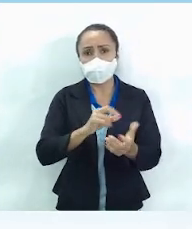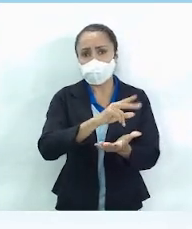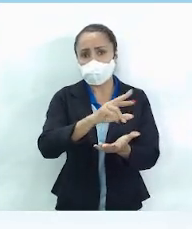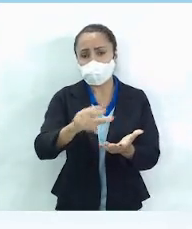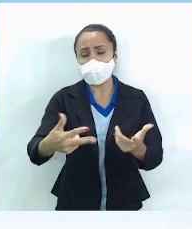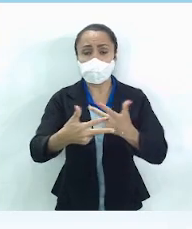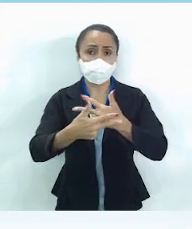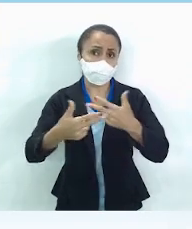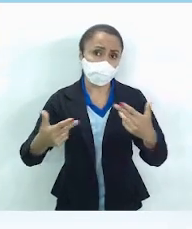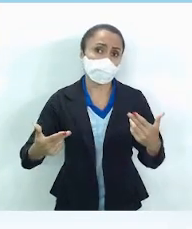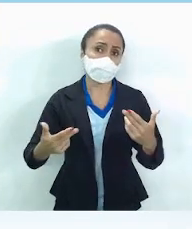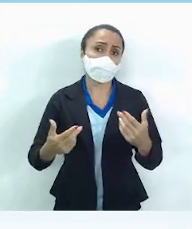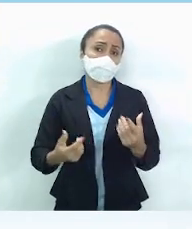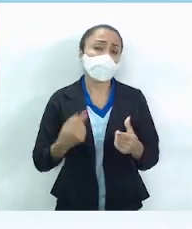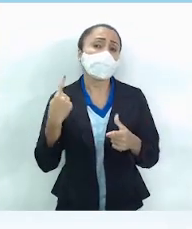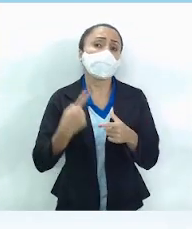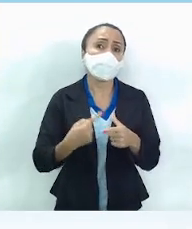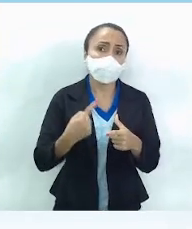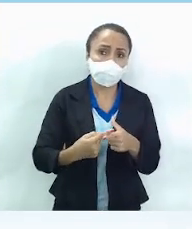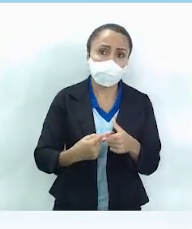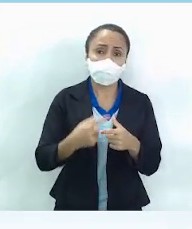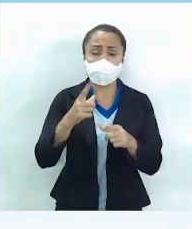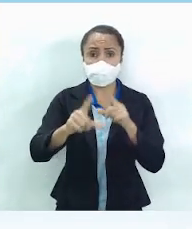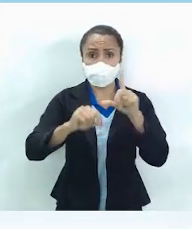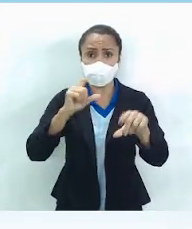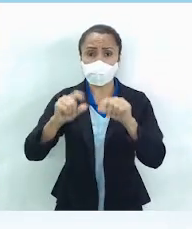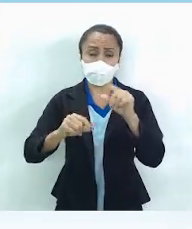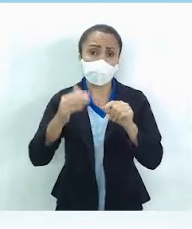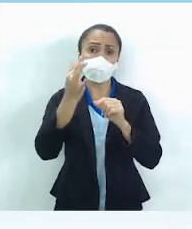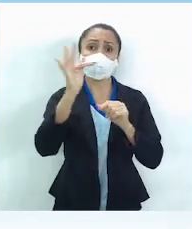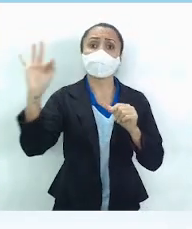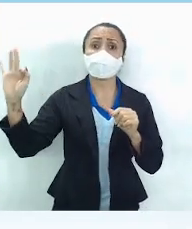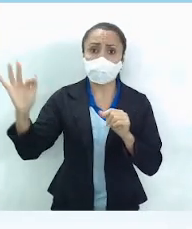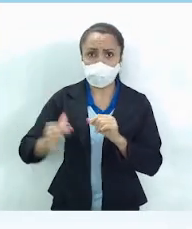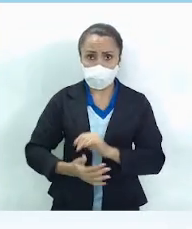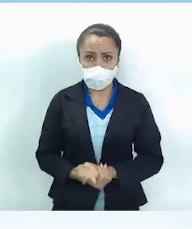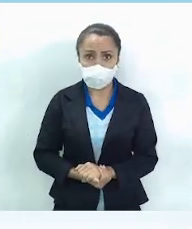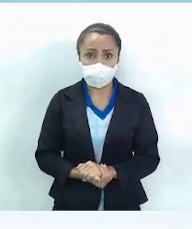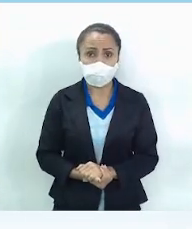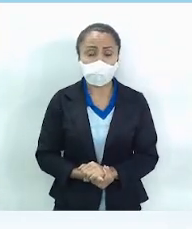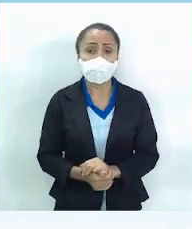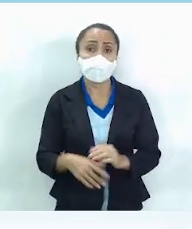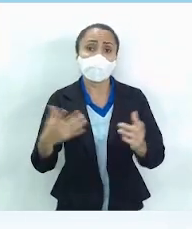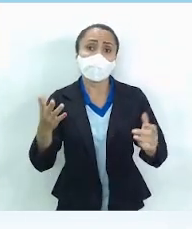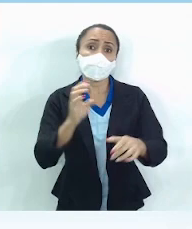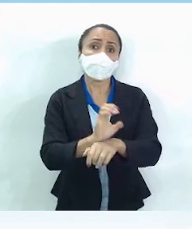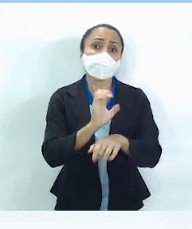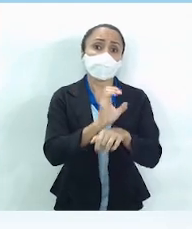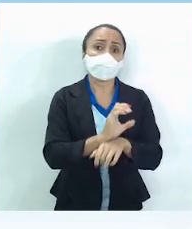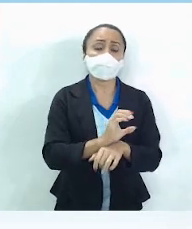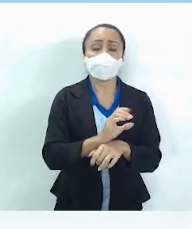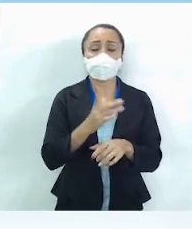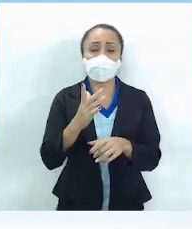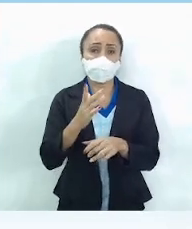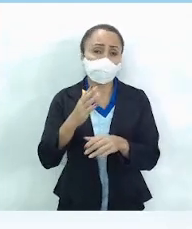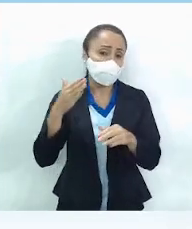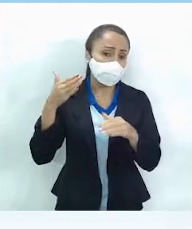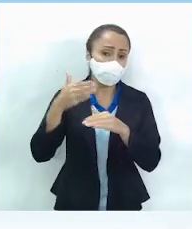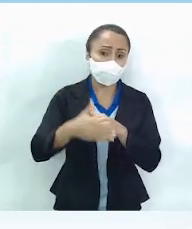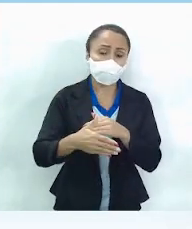ações, ok? E por que eles escolhem a França? Por que o Estado Islâmico atua